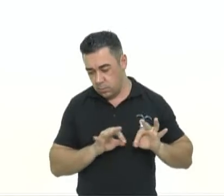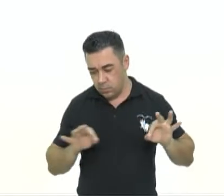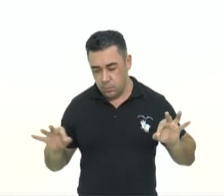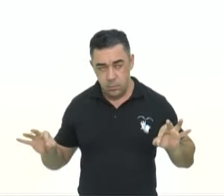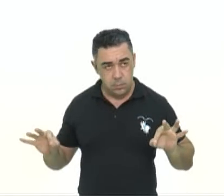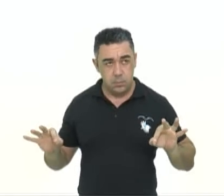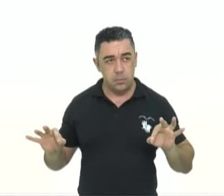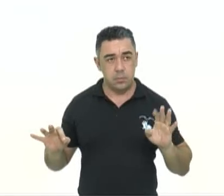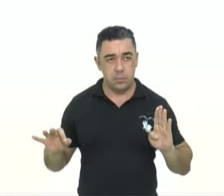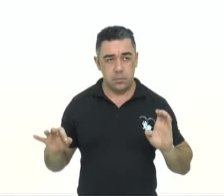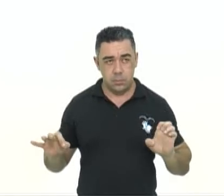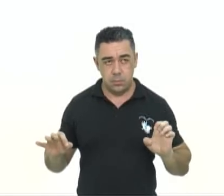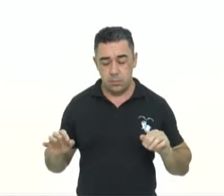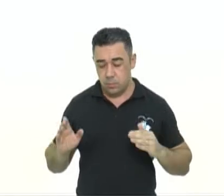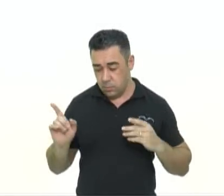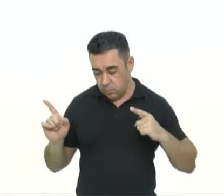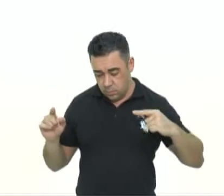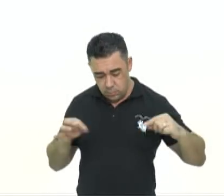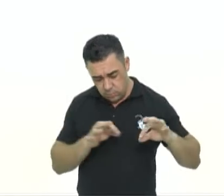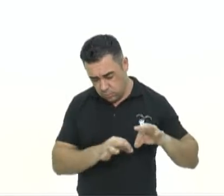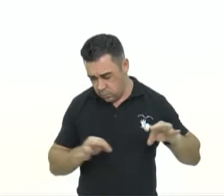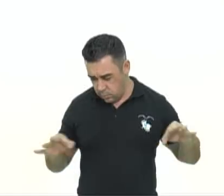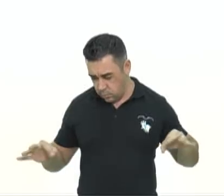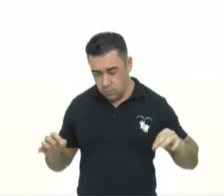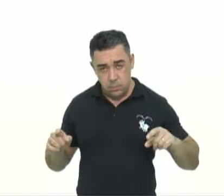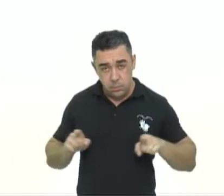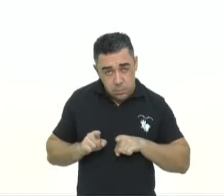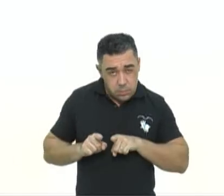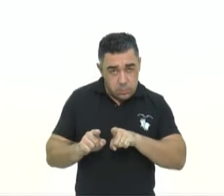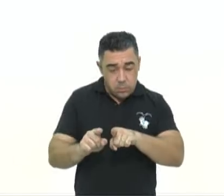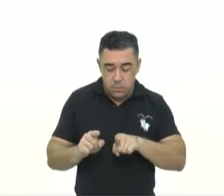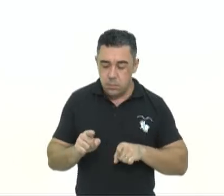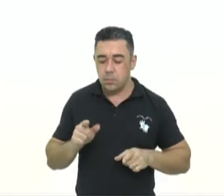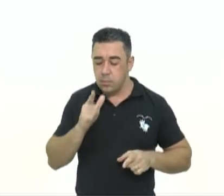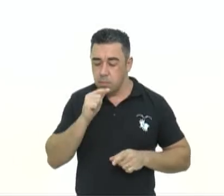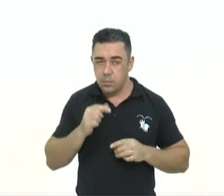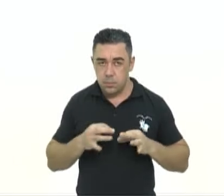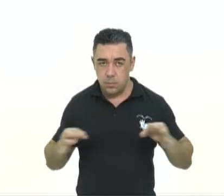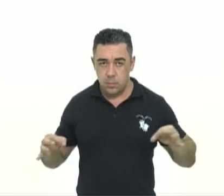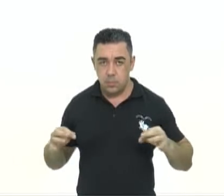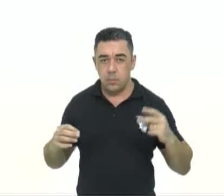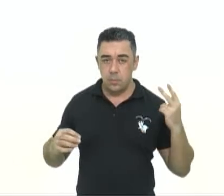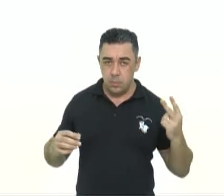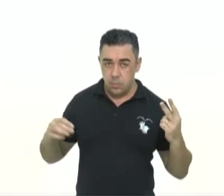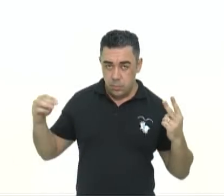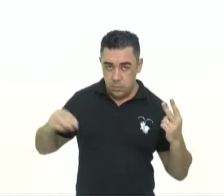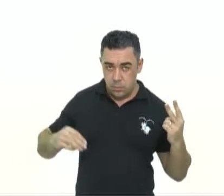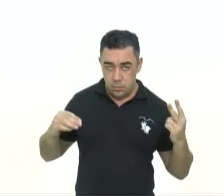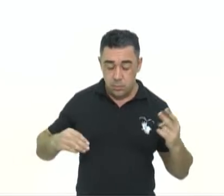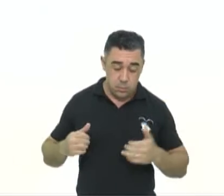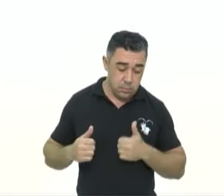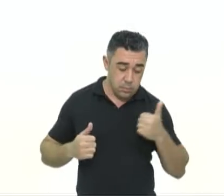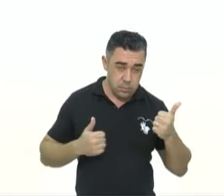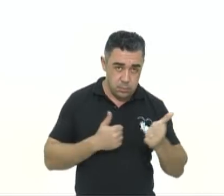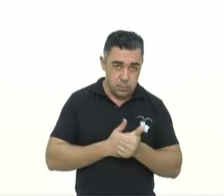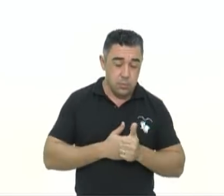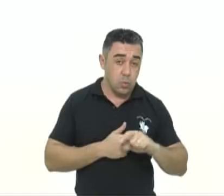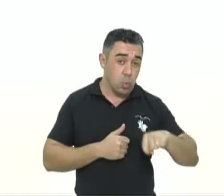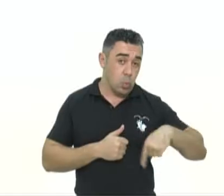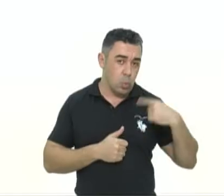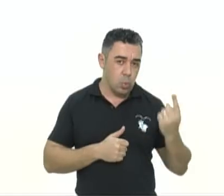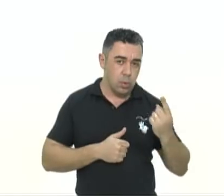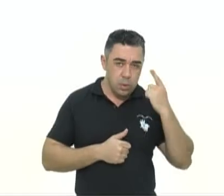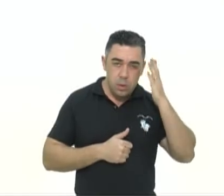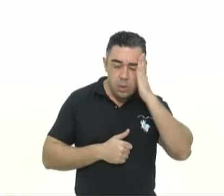BE paralelo à margem do rio e situada a 2 metros da margem. Por outro lado,